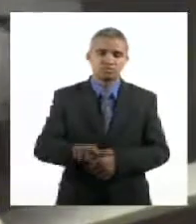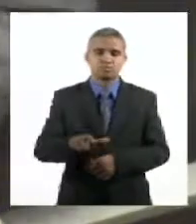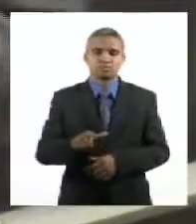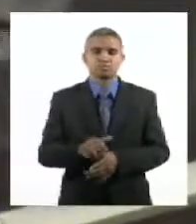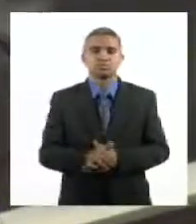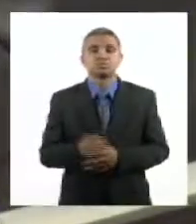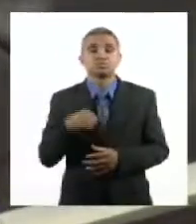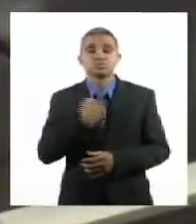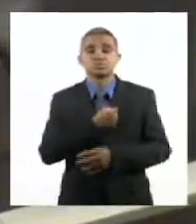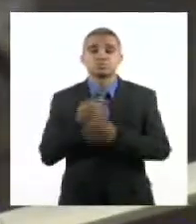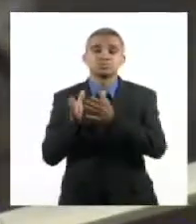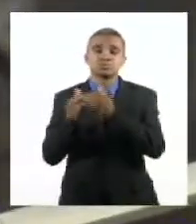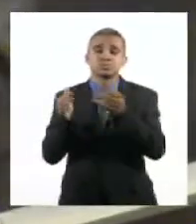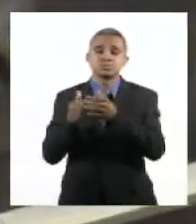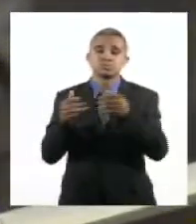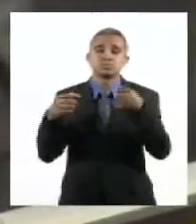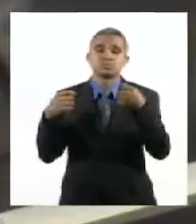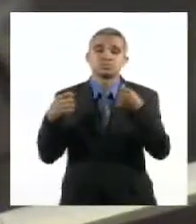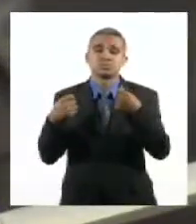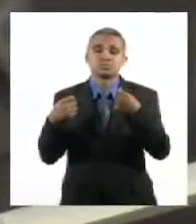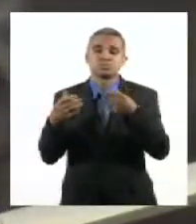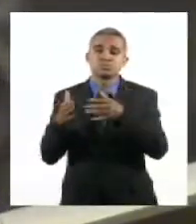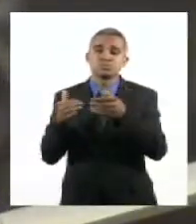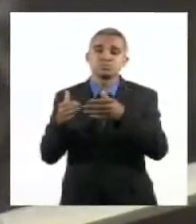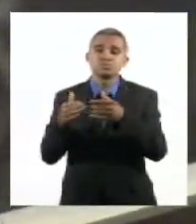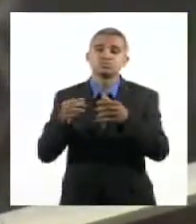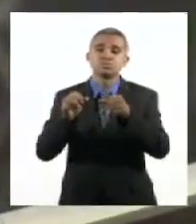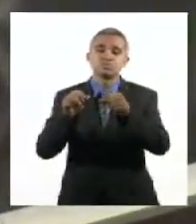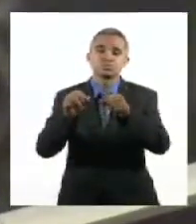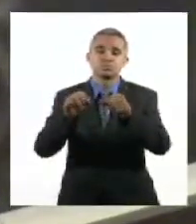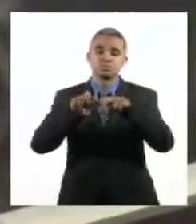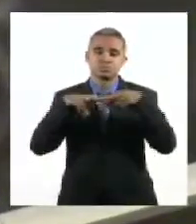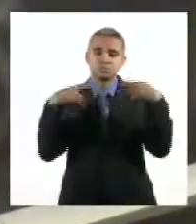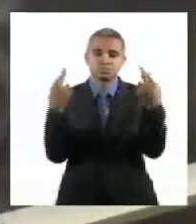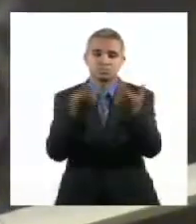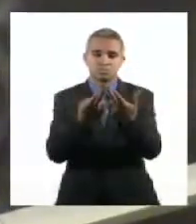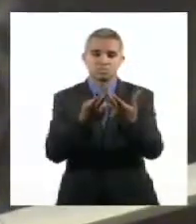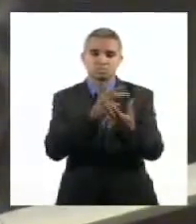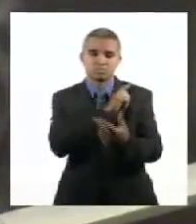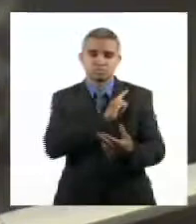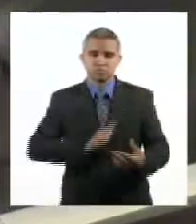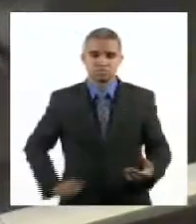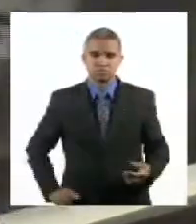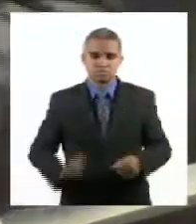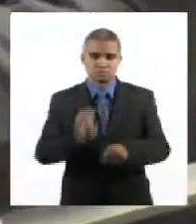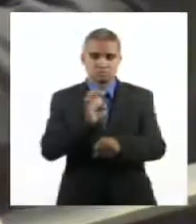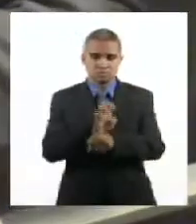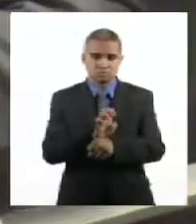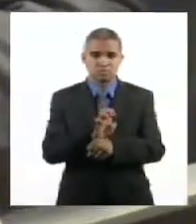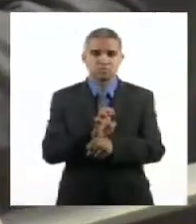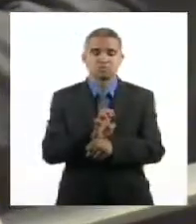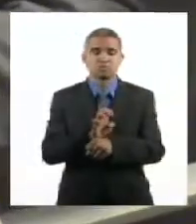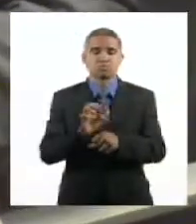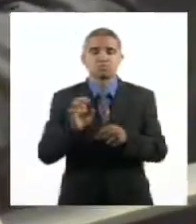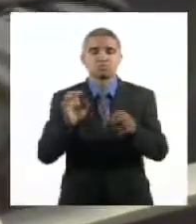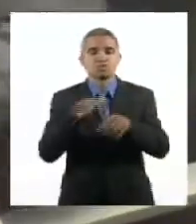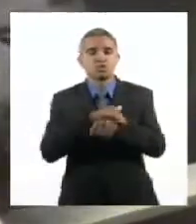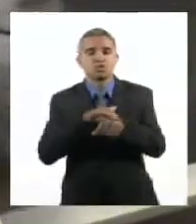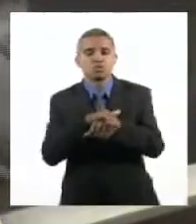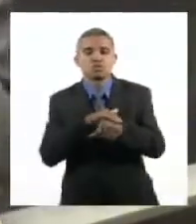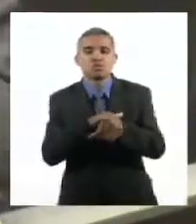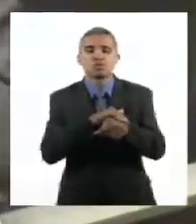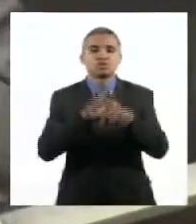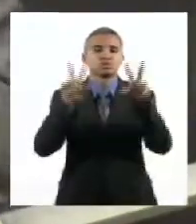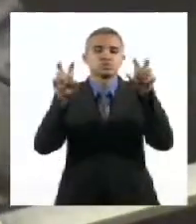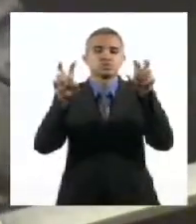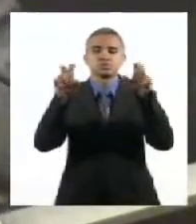pedir uma audiência com o governo do Estado para tratar dessa temática, uma